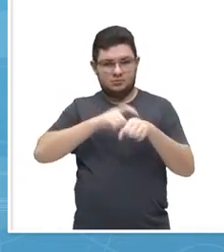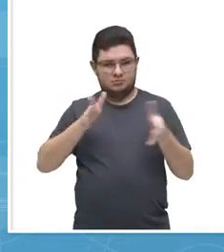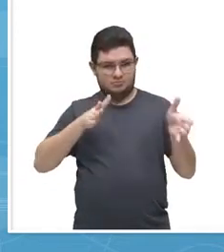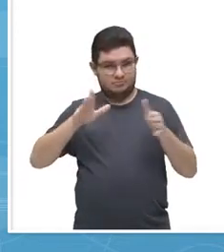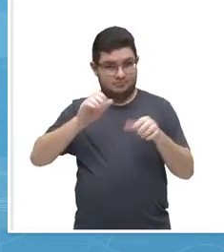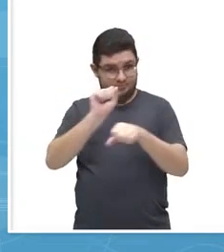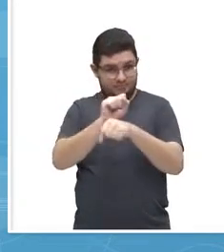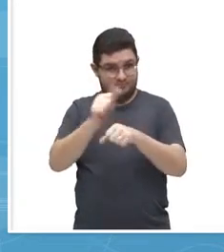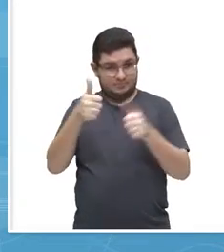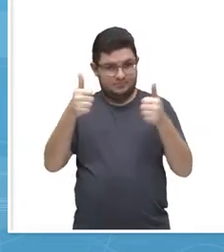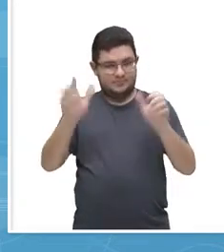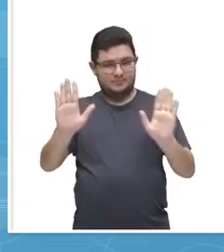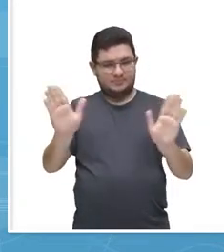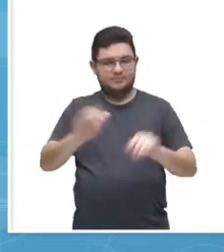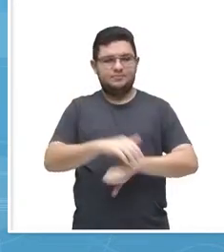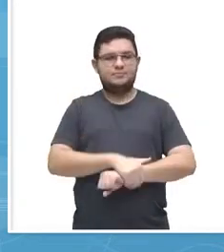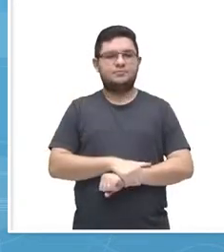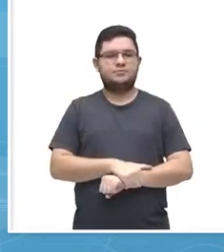pouquinho. Bye!